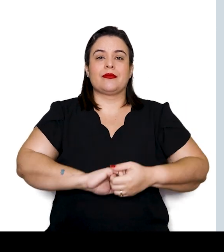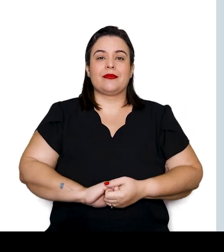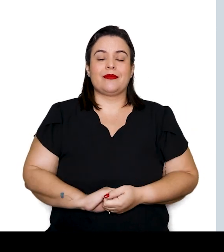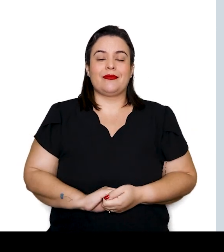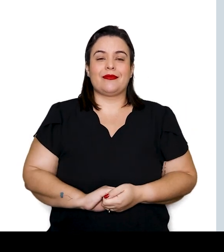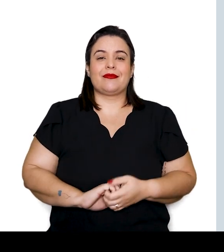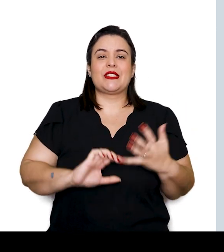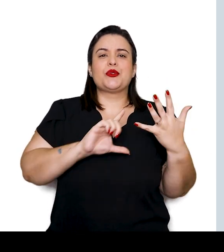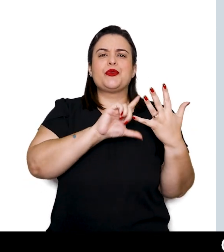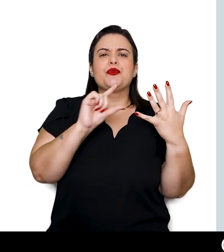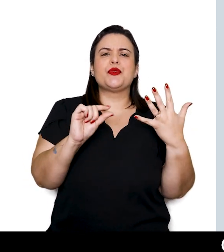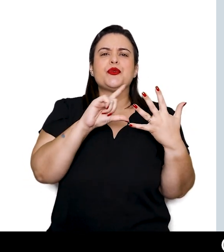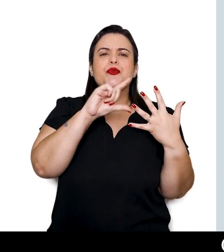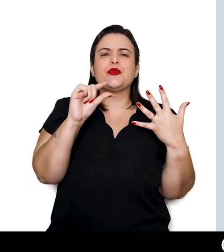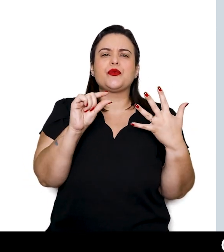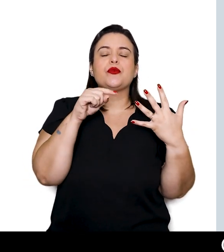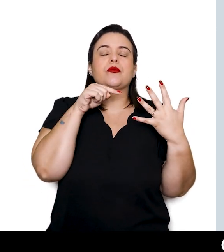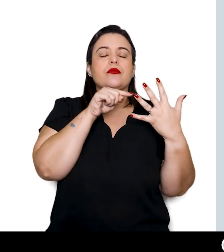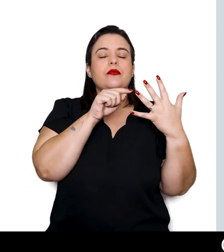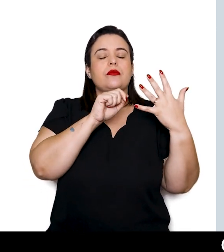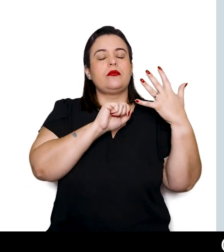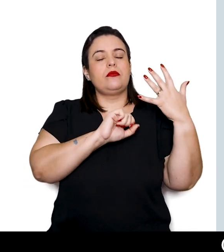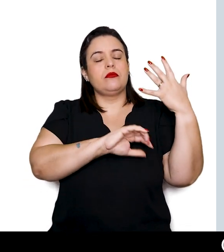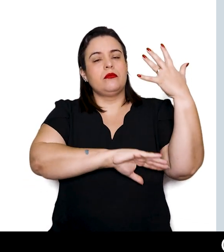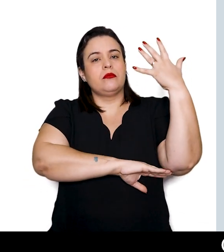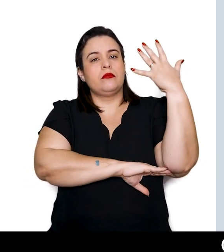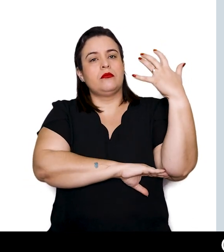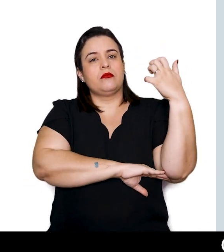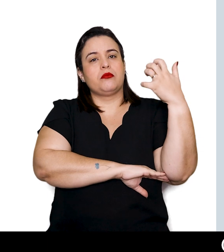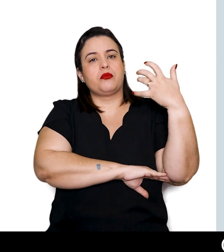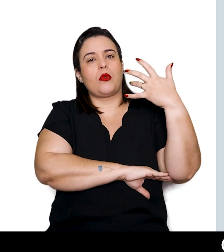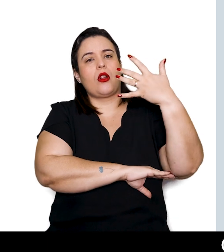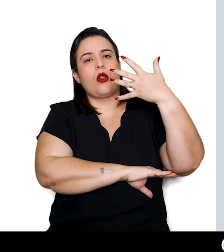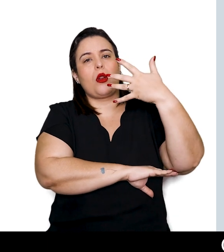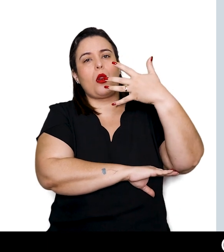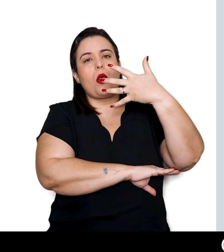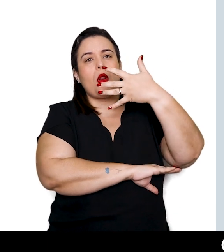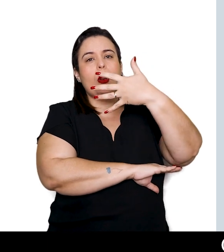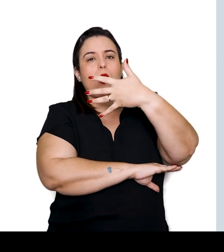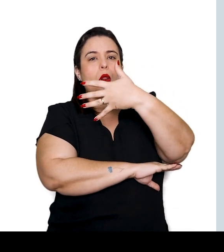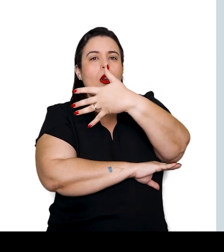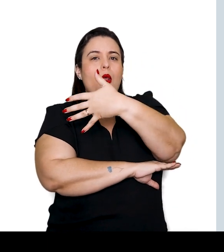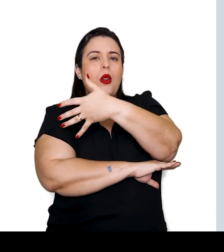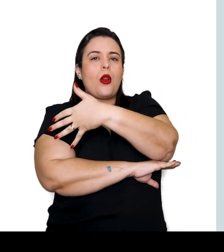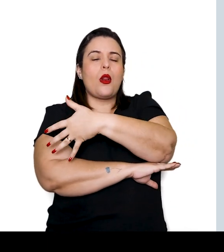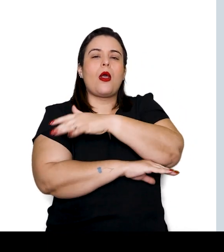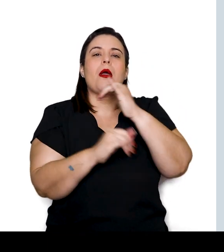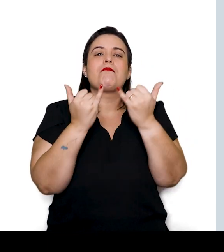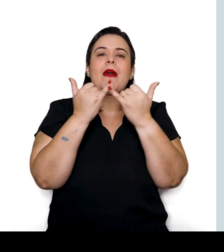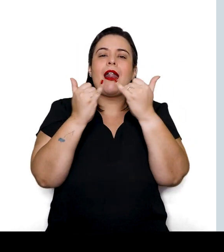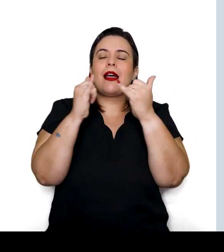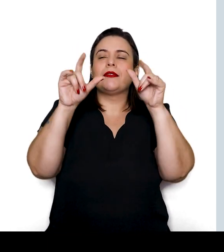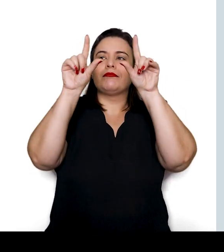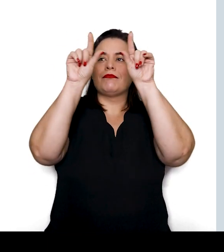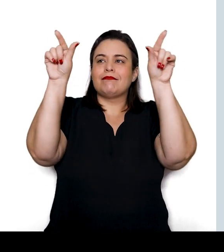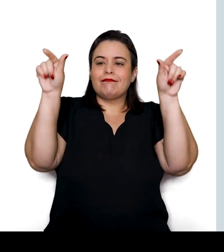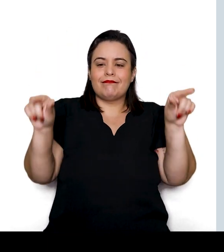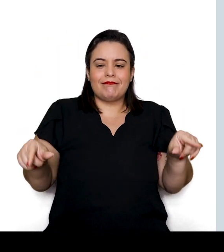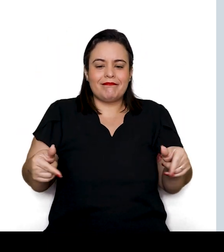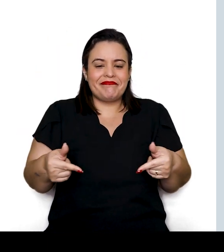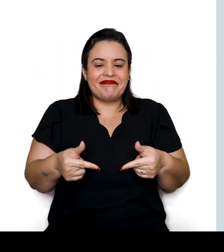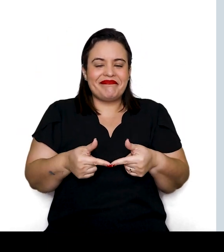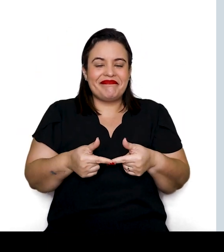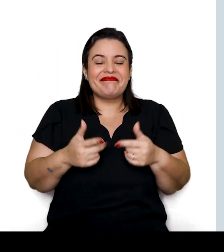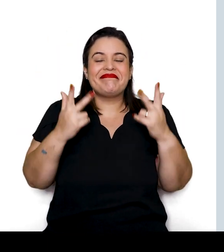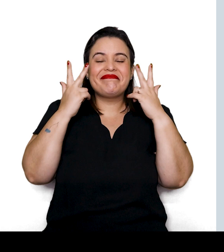da imagem. Os galhos finos se espalham pela parte superior da tela, formando uma espécie de moldura